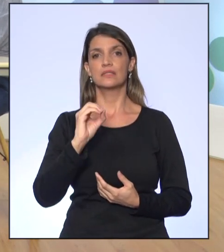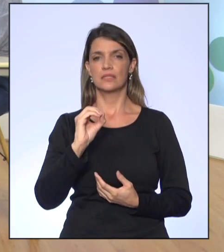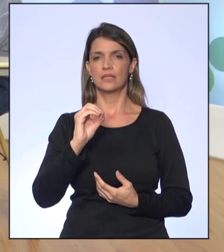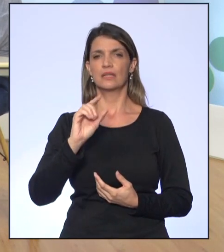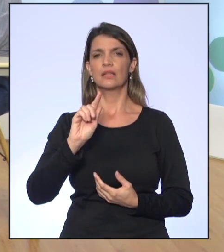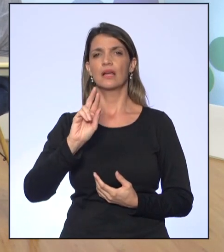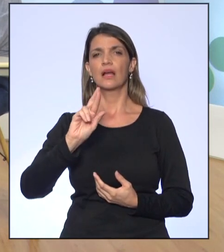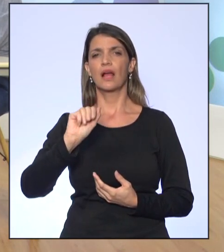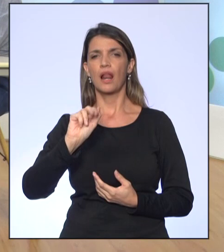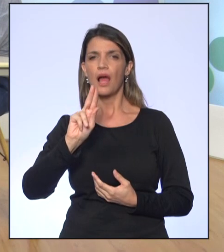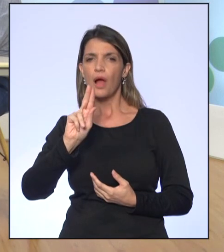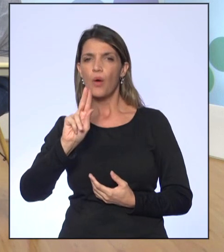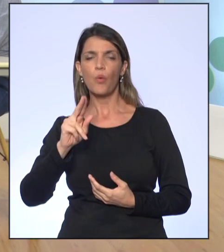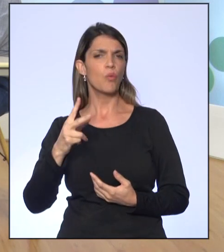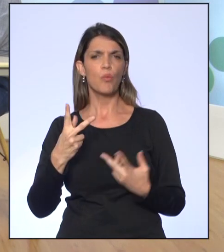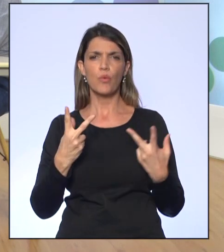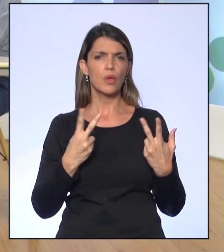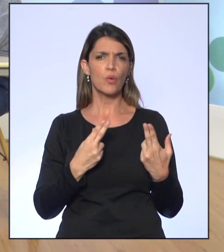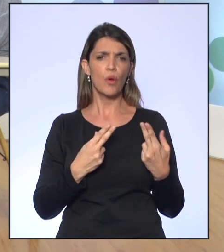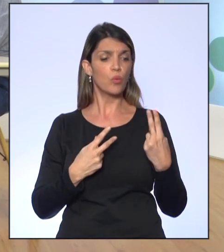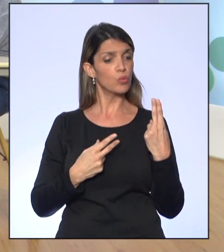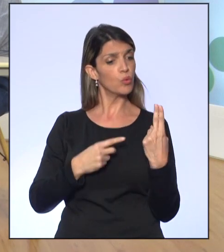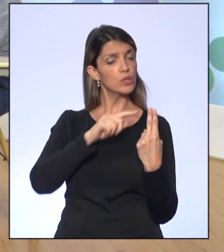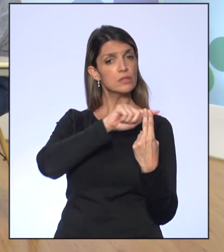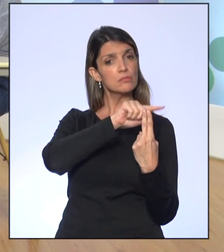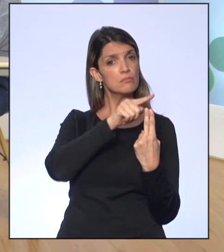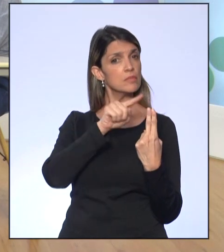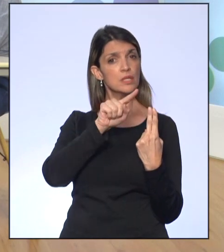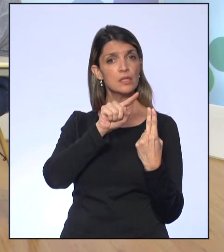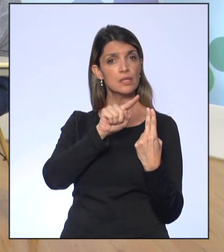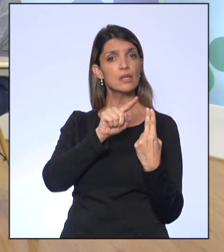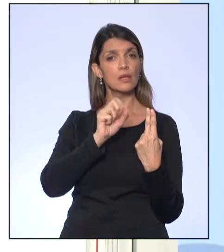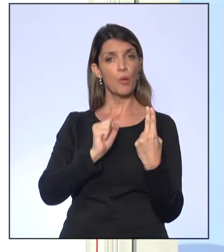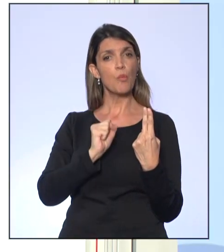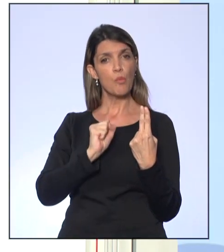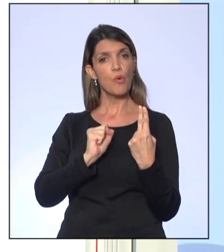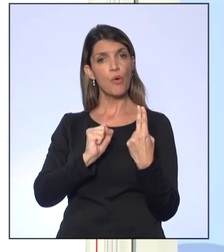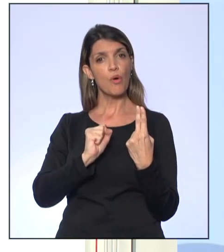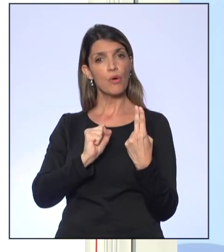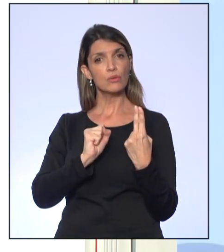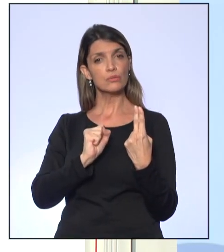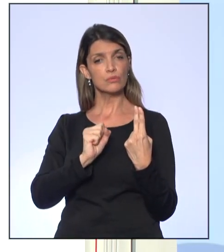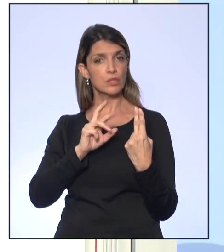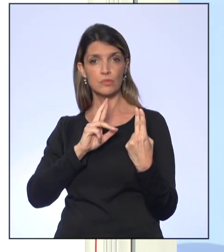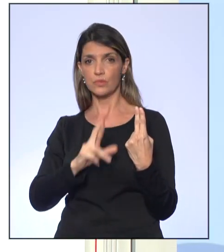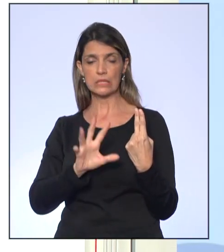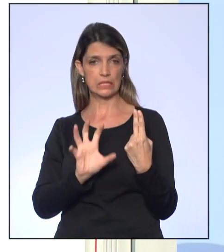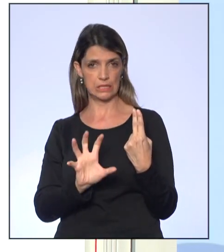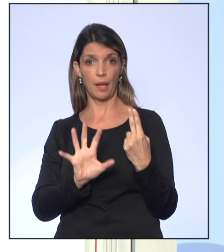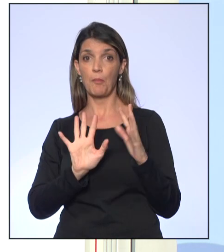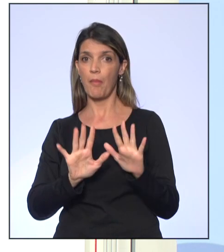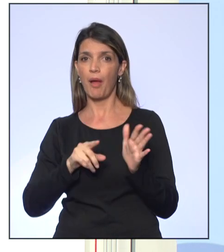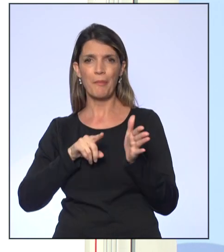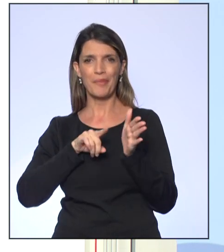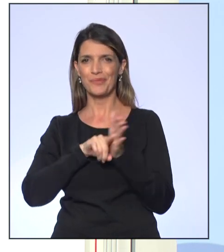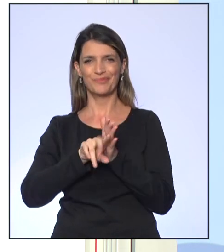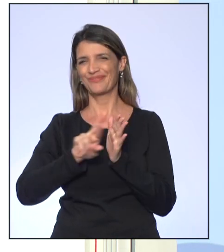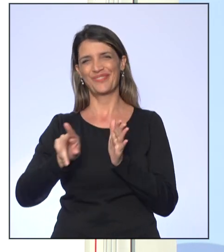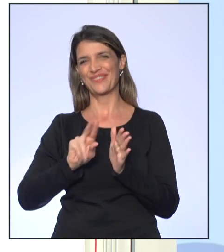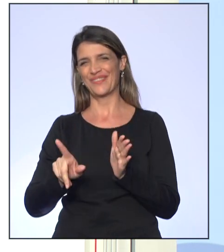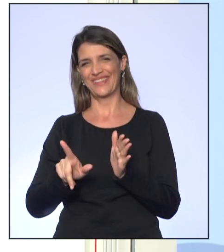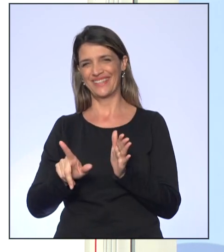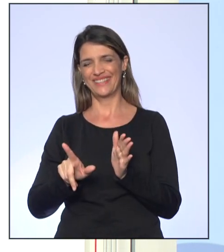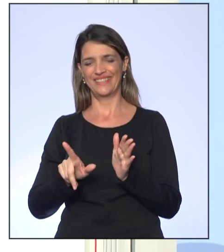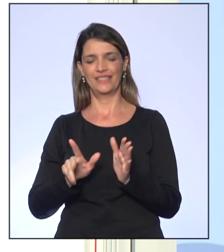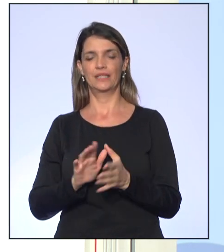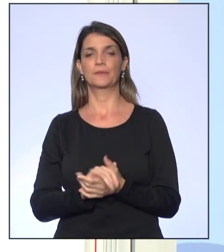graus é a mesma coisa que 2π. Então, eu posso fazer essa definição. Só que a pergunta não era essa. A pergunta